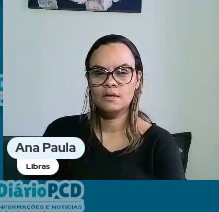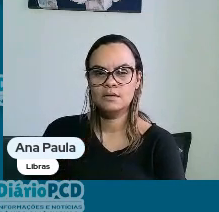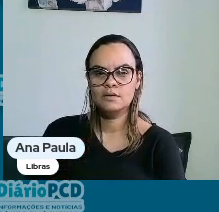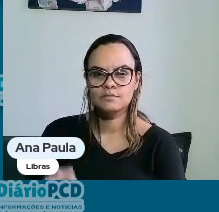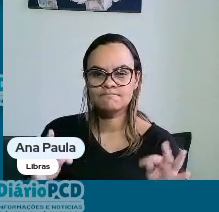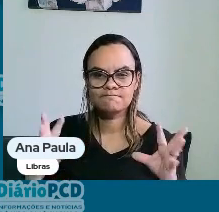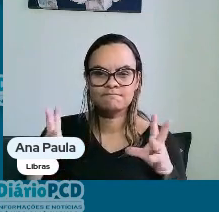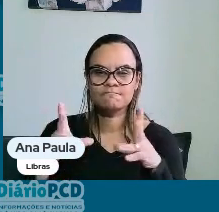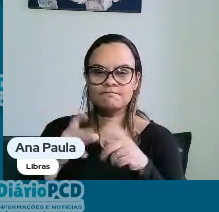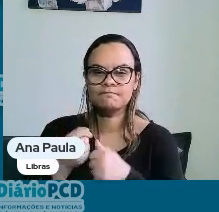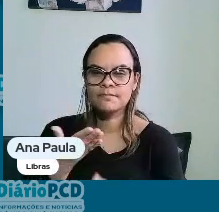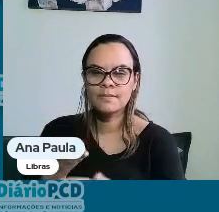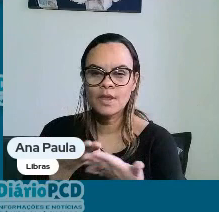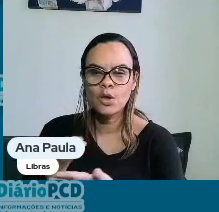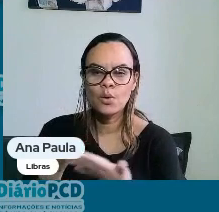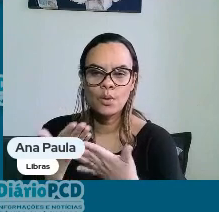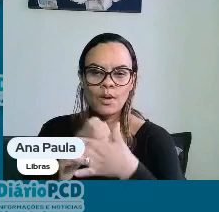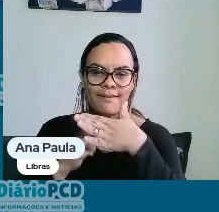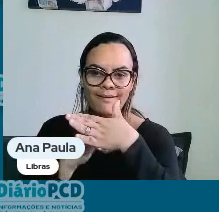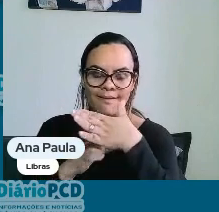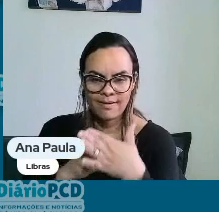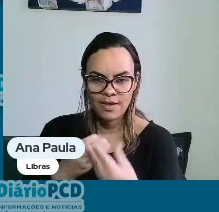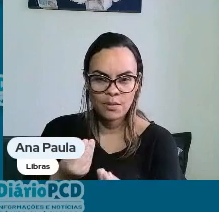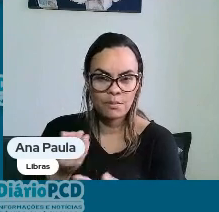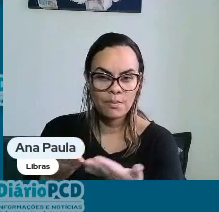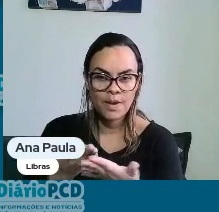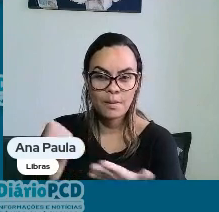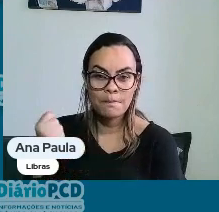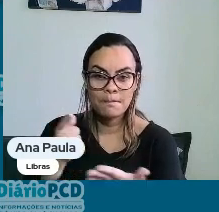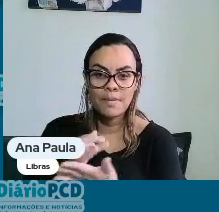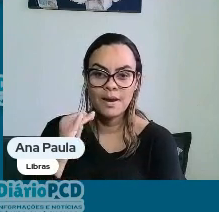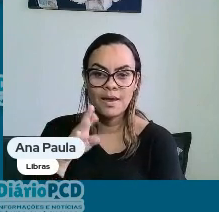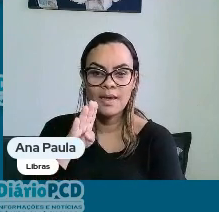Todos os prestadores de serviços hoje pagam ISS.